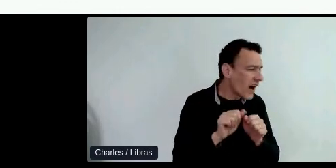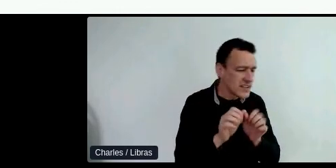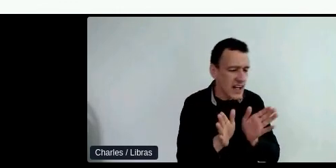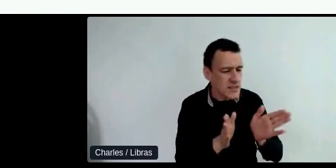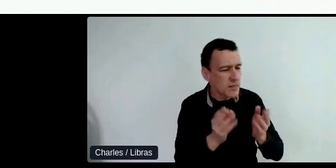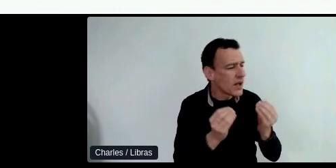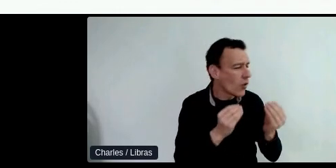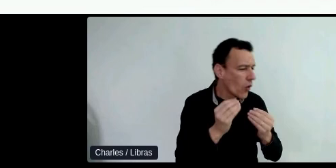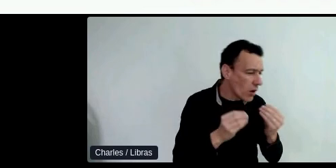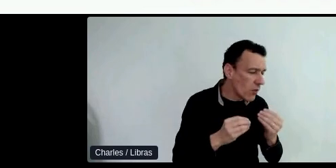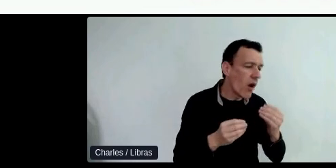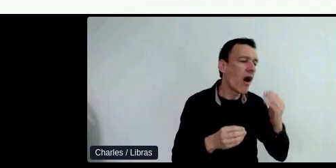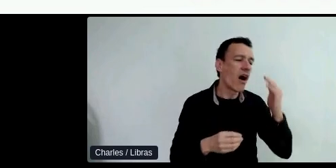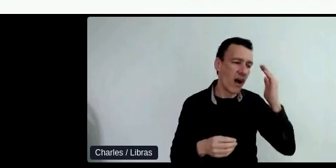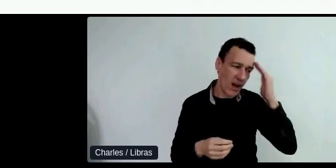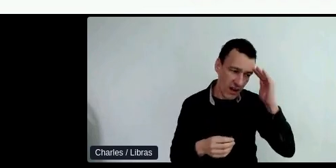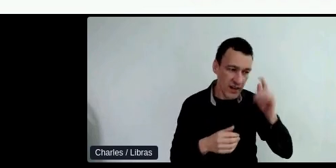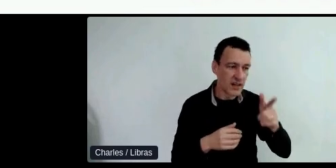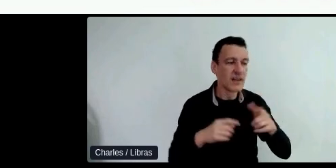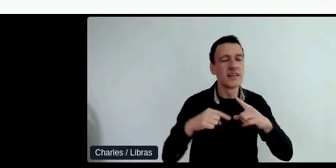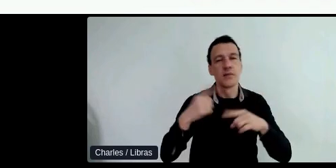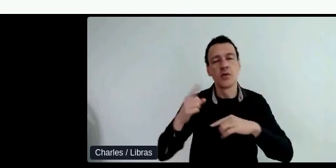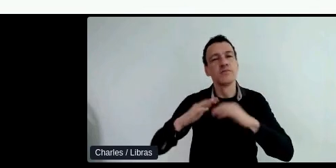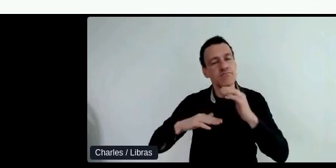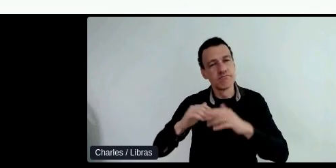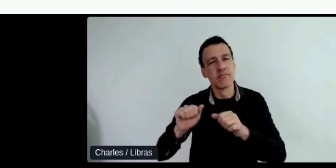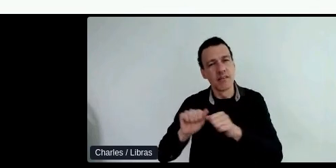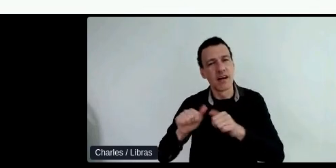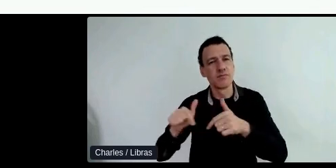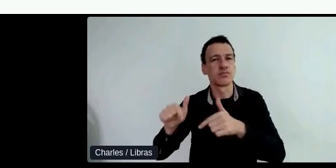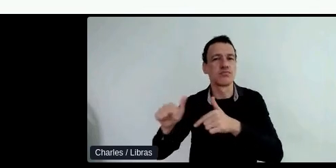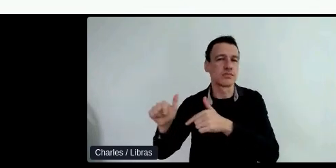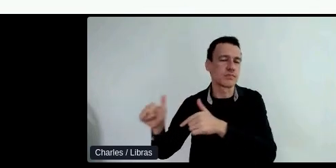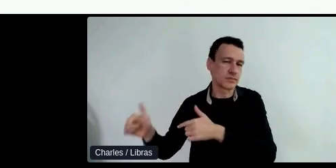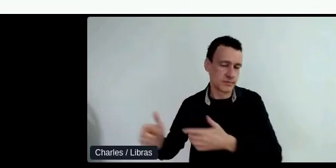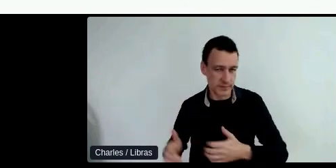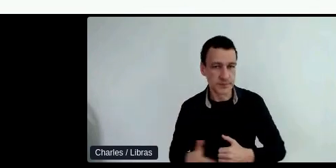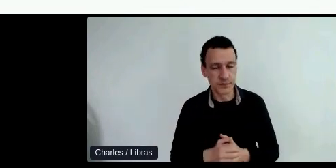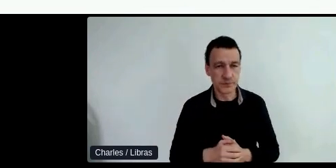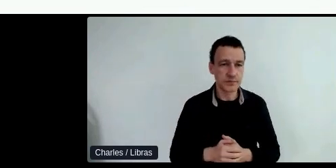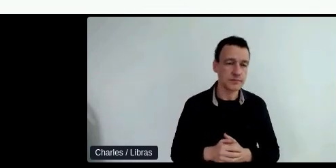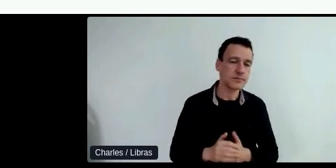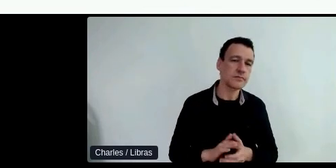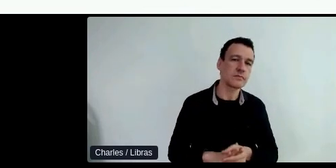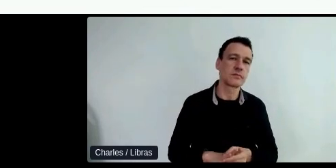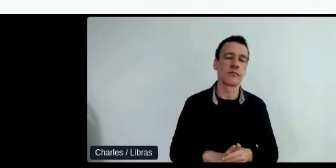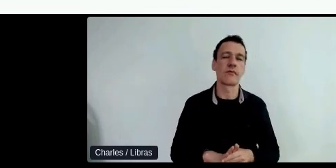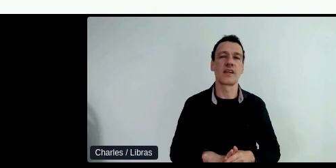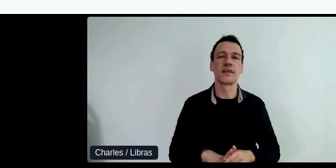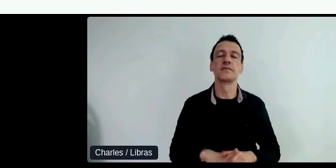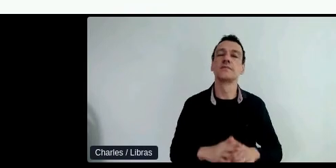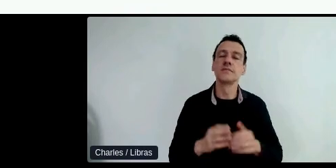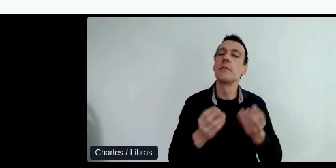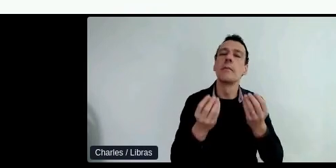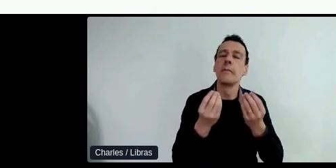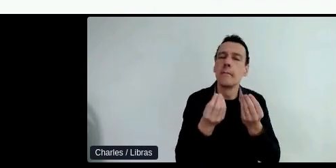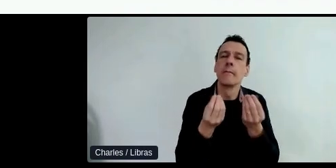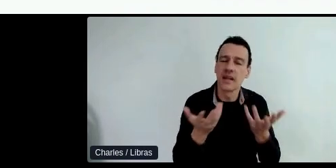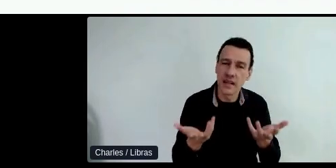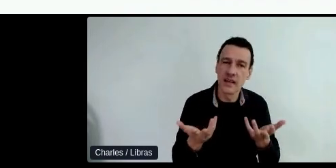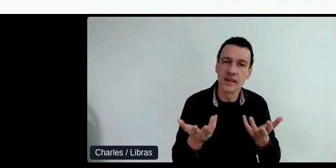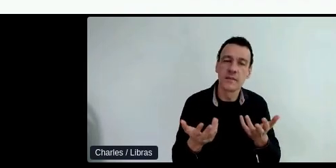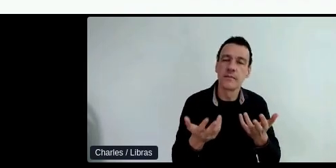num primeiro momento, o que deve ser feito, qual é o direcionamento que a pessoa